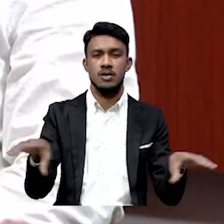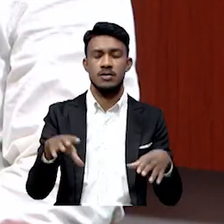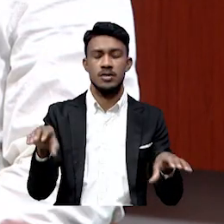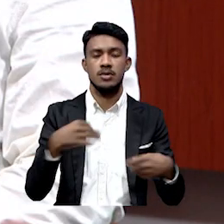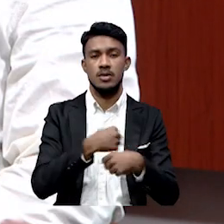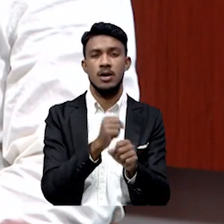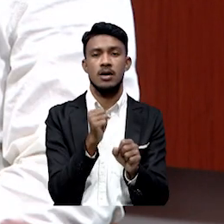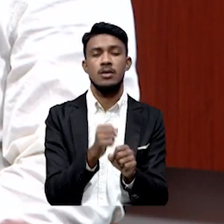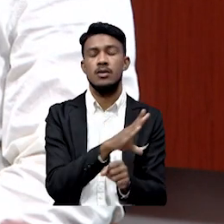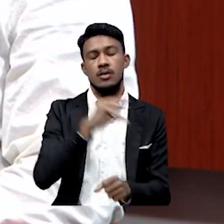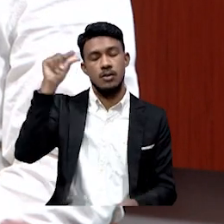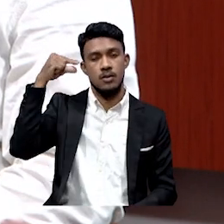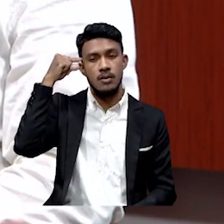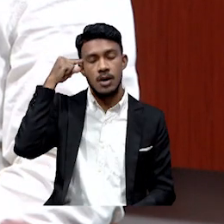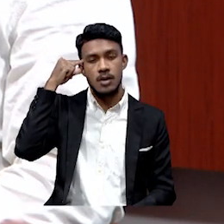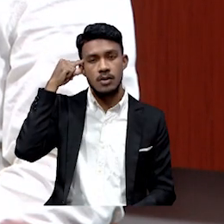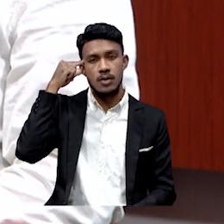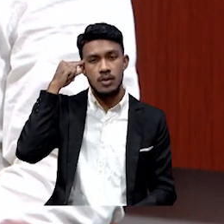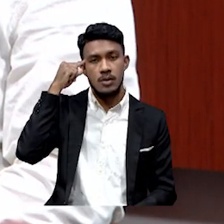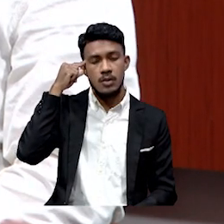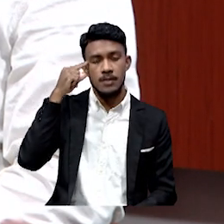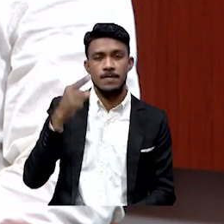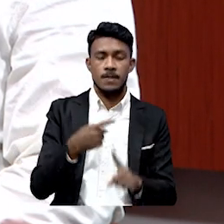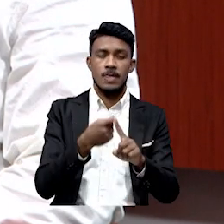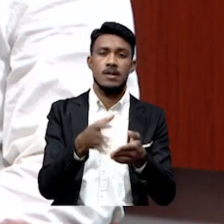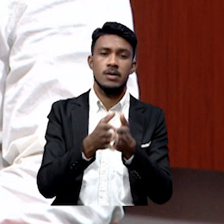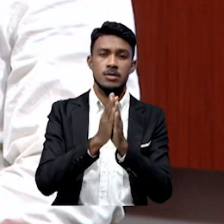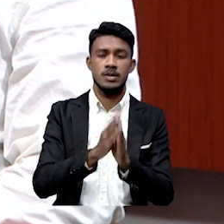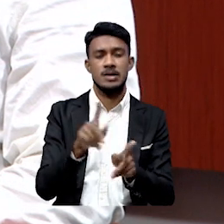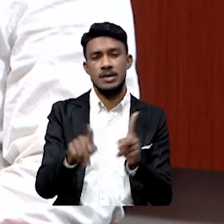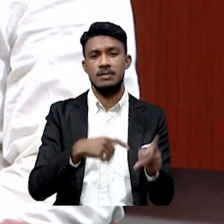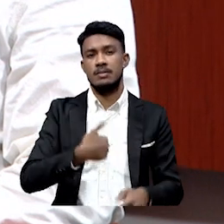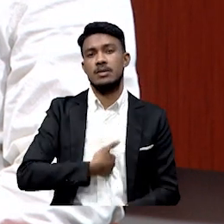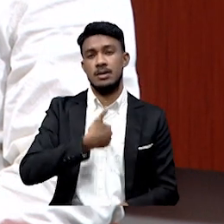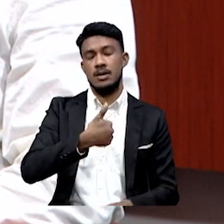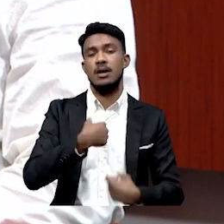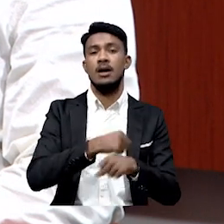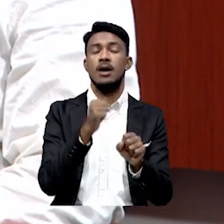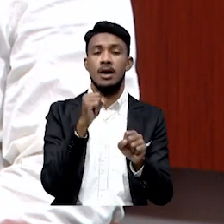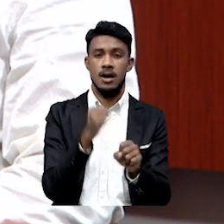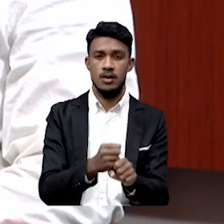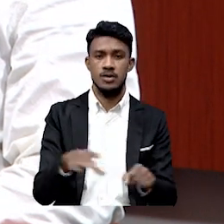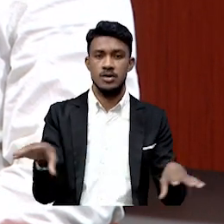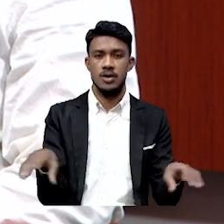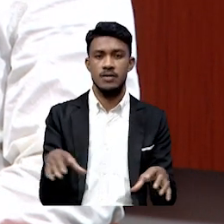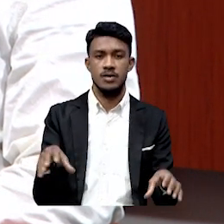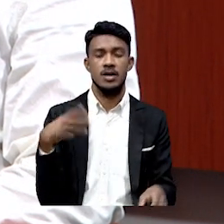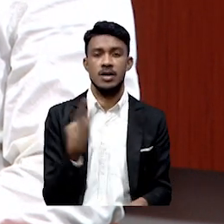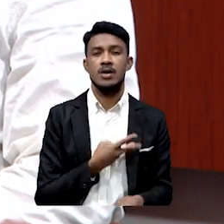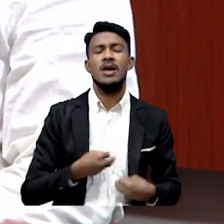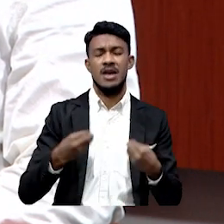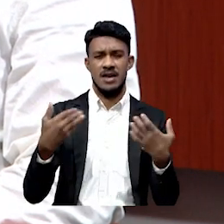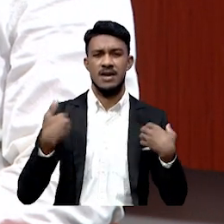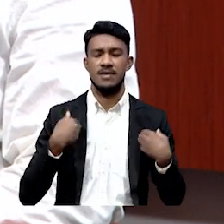infelizmente governo depende ba sidur privado sira halo atau halo produsau sidur privado sira ye dificultad es barak